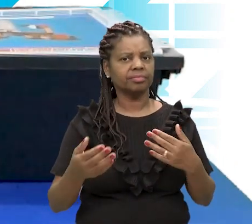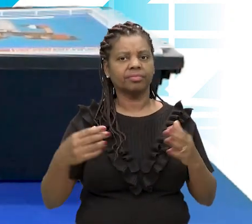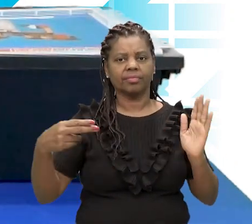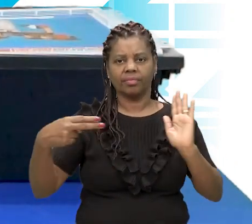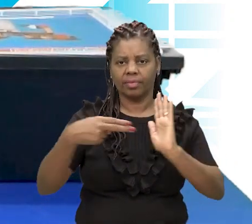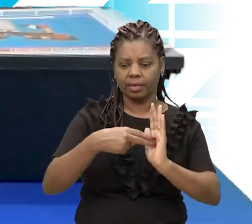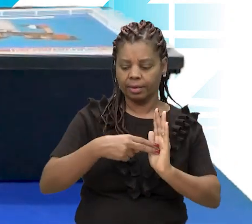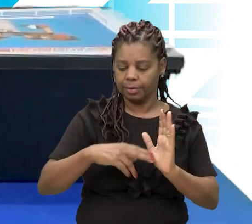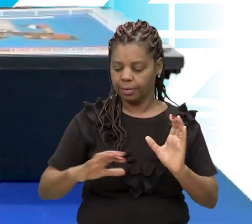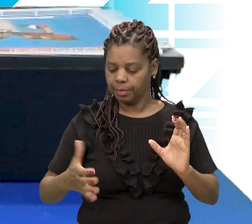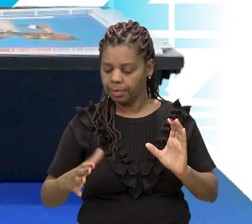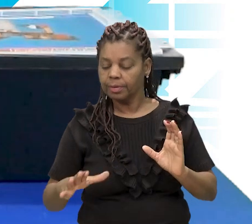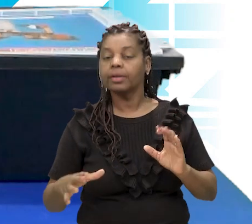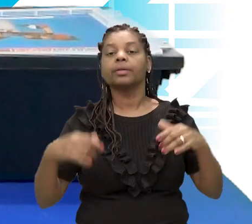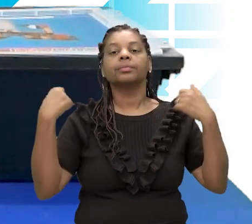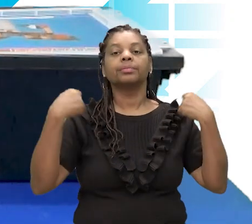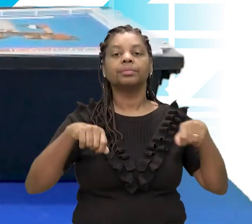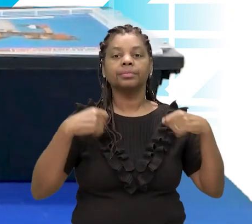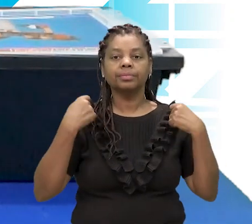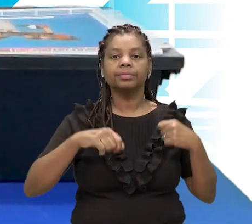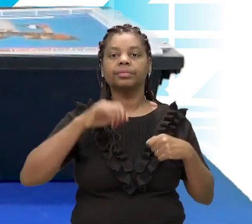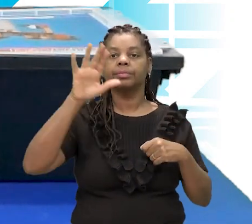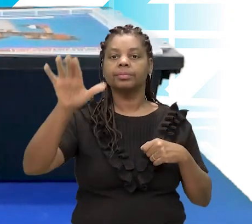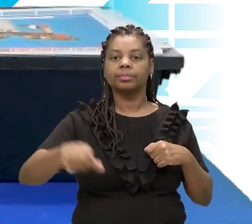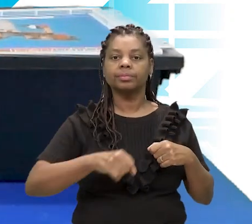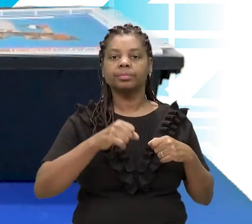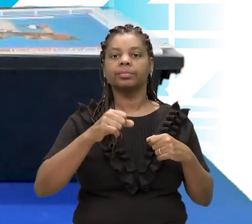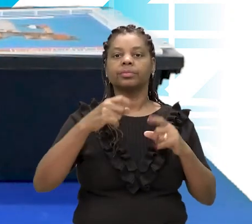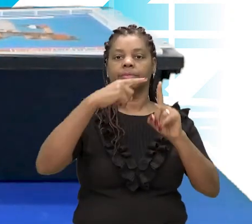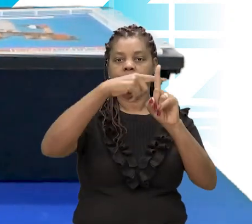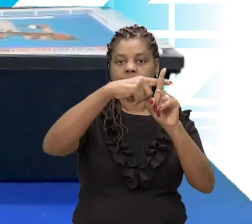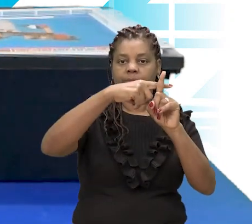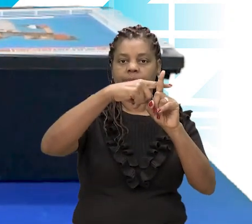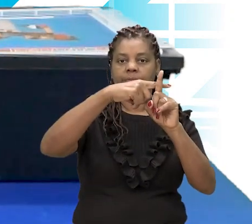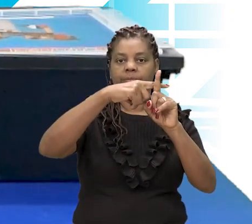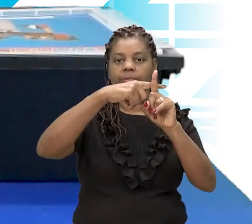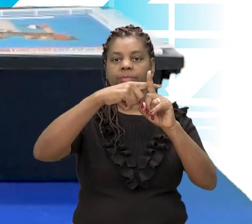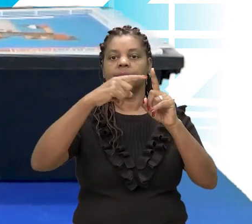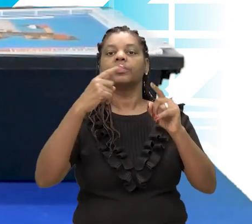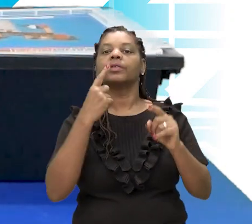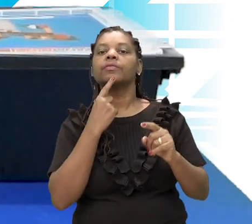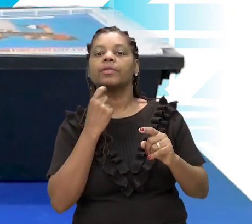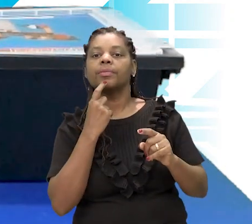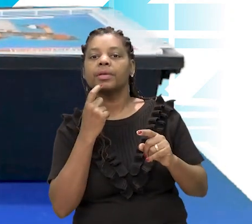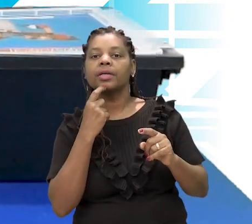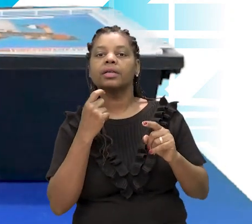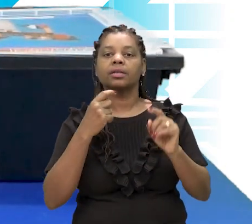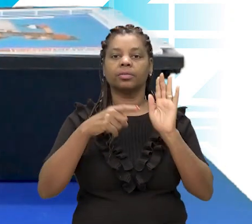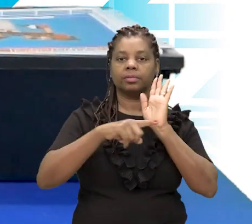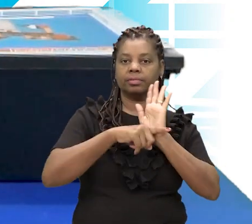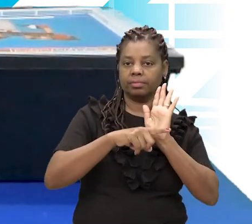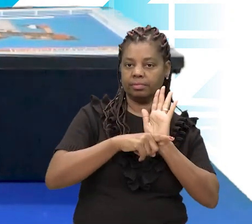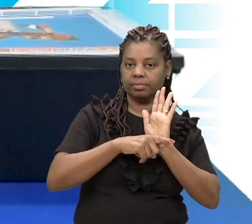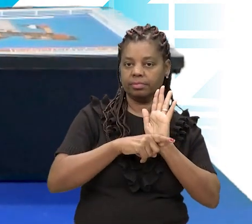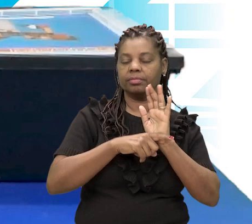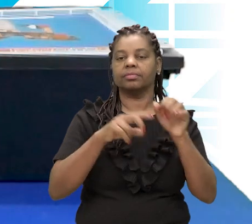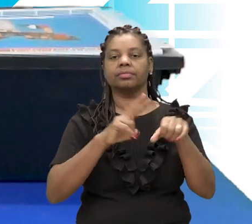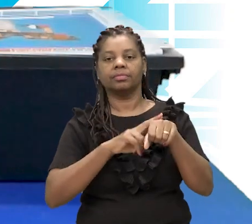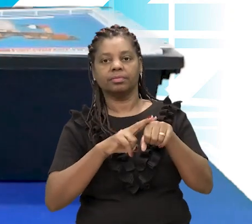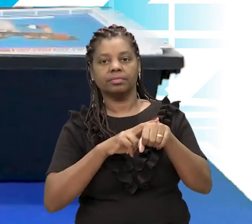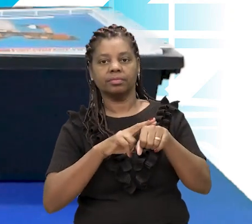Qualquer coisa que nós quisermos ligar a nossa bateria, só precisamos pegar o ladinho positivo, o vermelho, e o